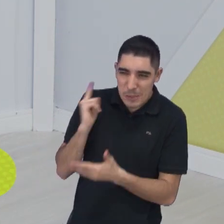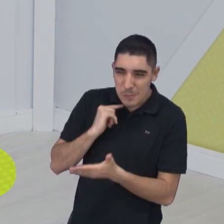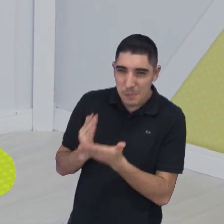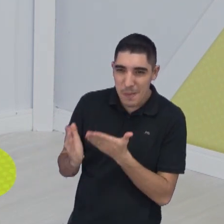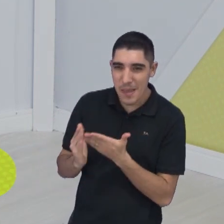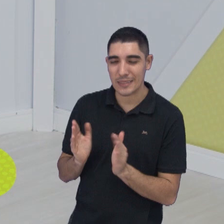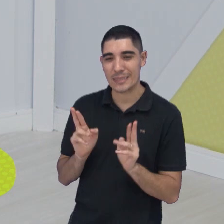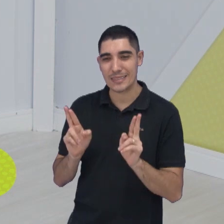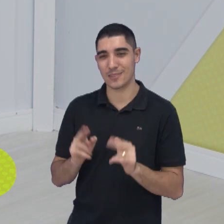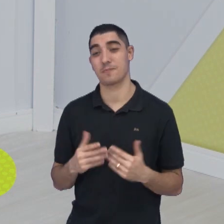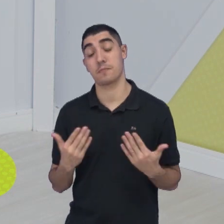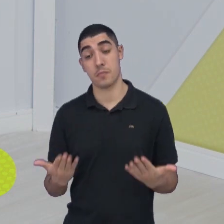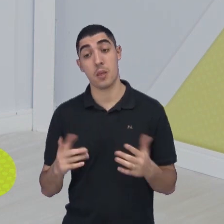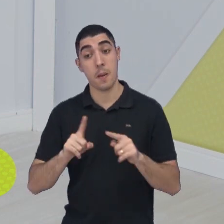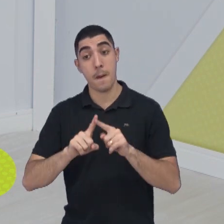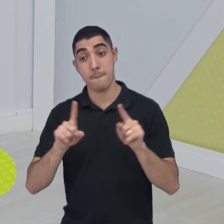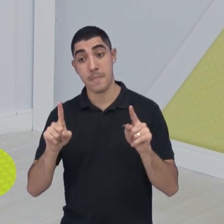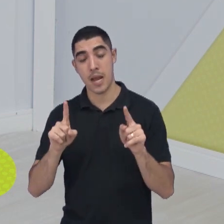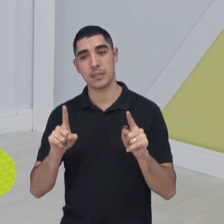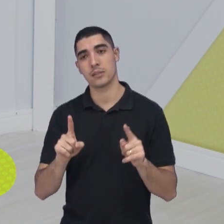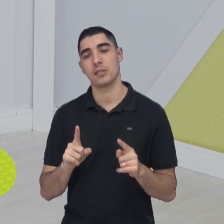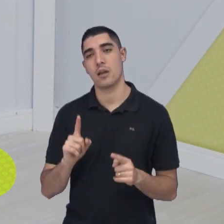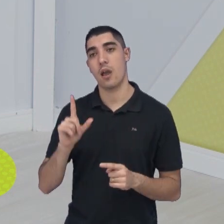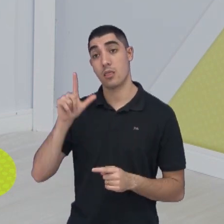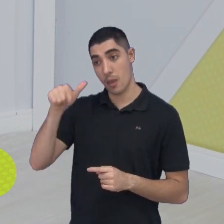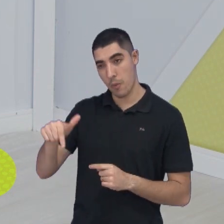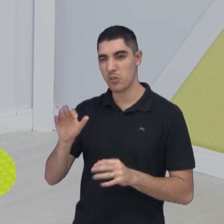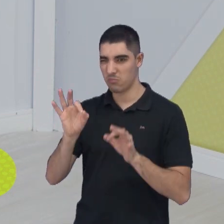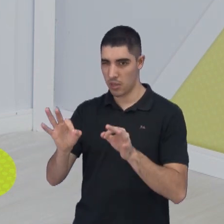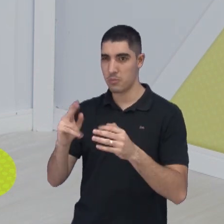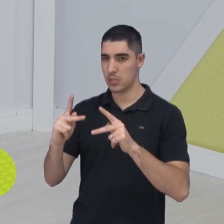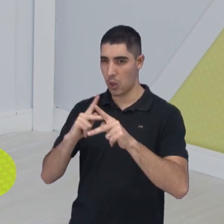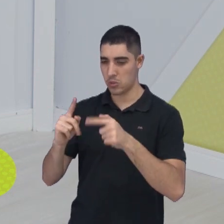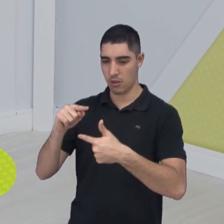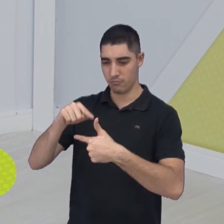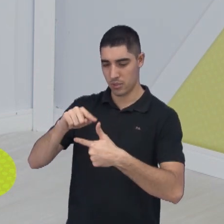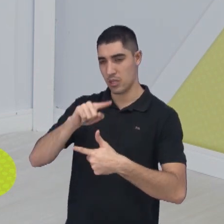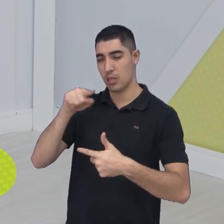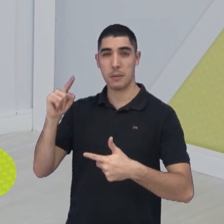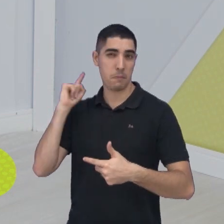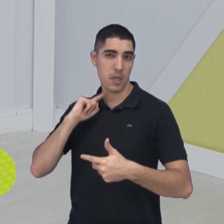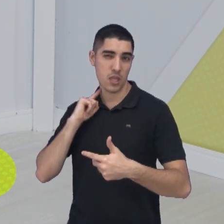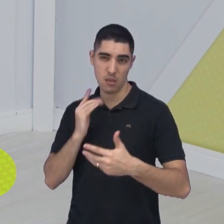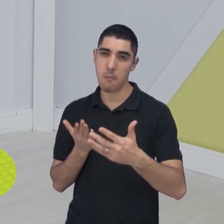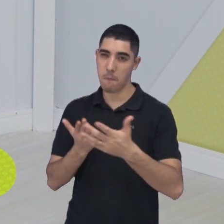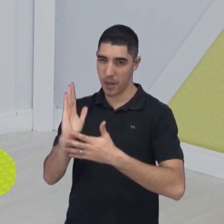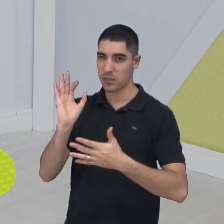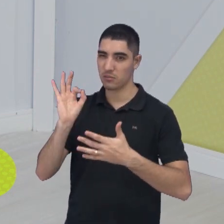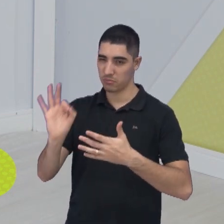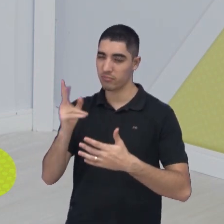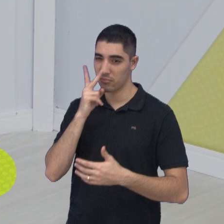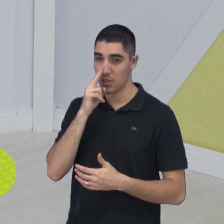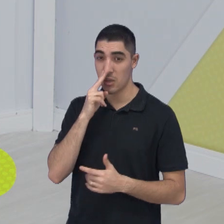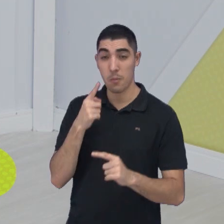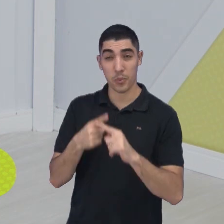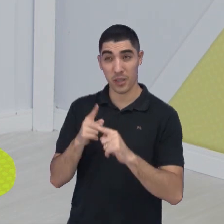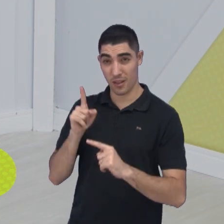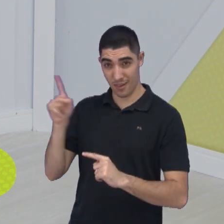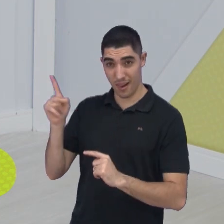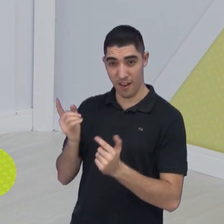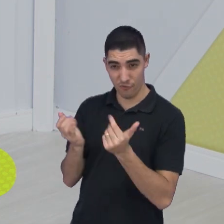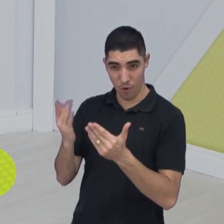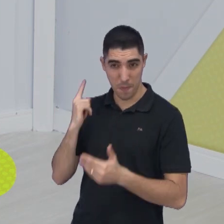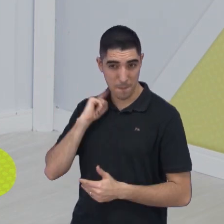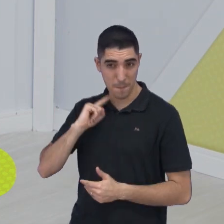vai ter o confronto direto também com o Minas, e aí vai ser o fiel da balança, até porque o São José foi goleado pelo Minas, lá em Minas, por 6-1, tá